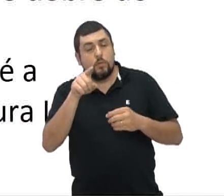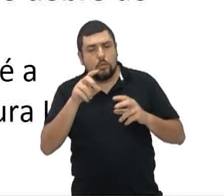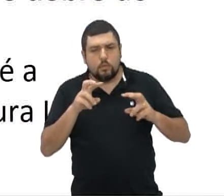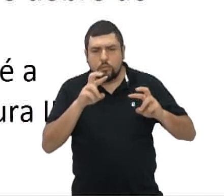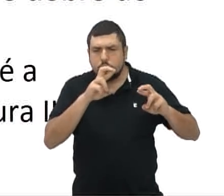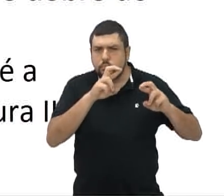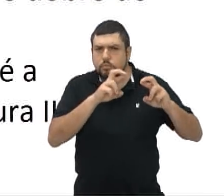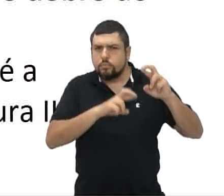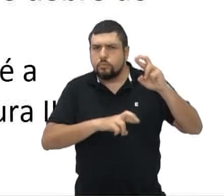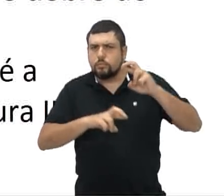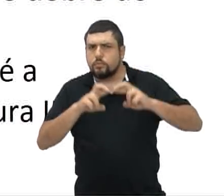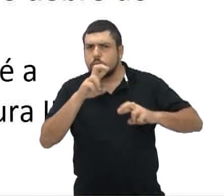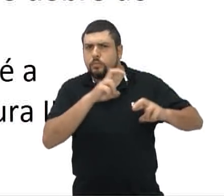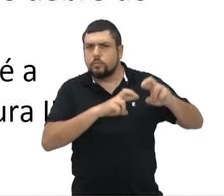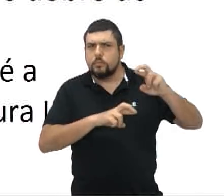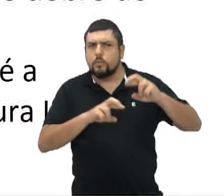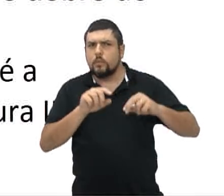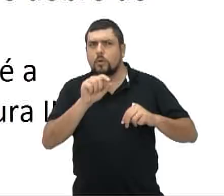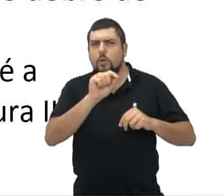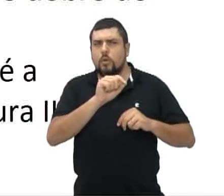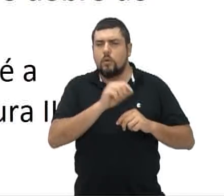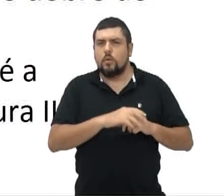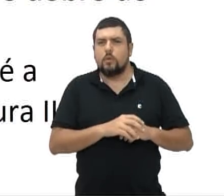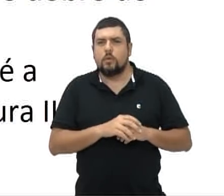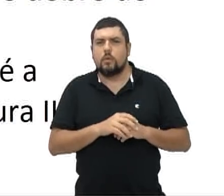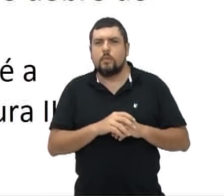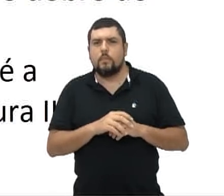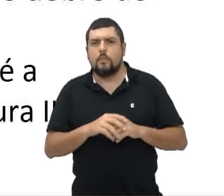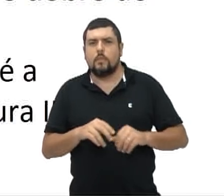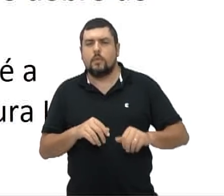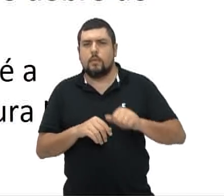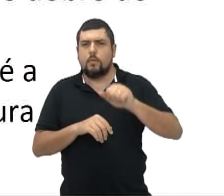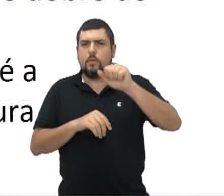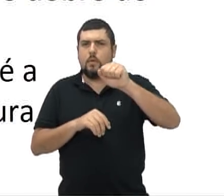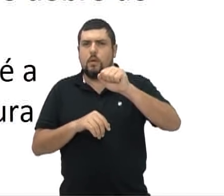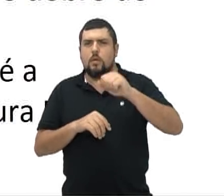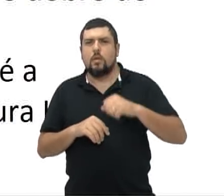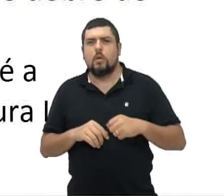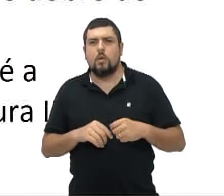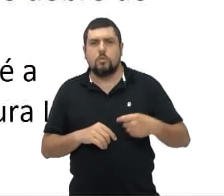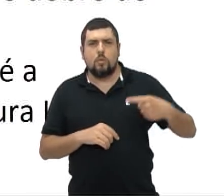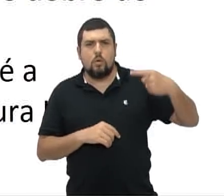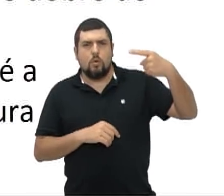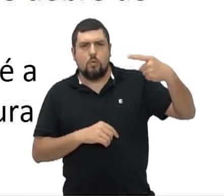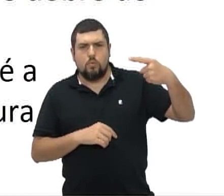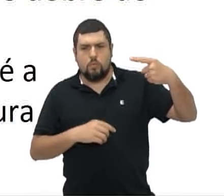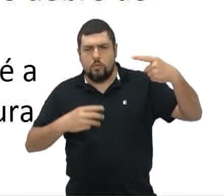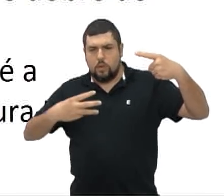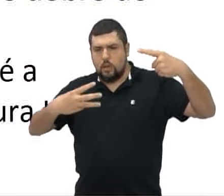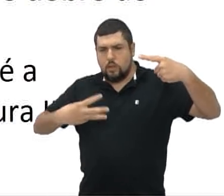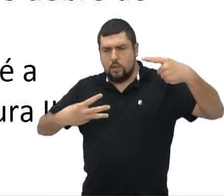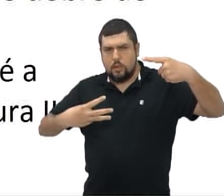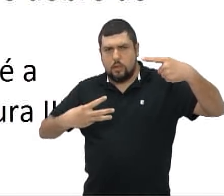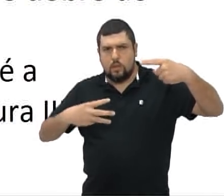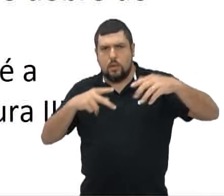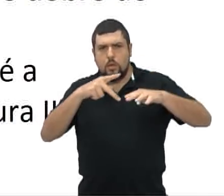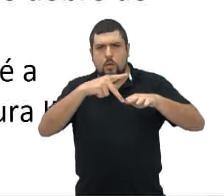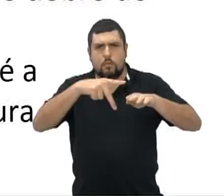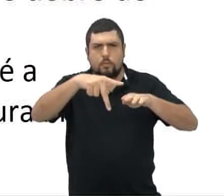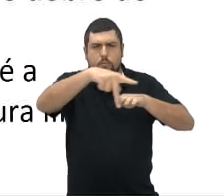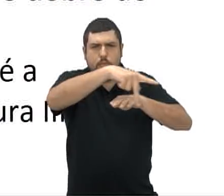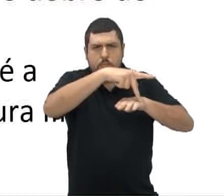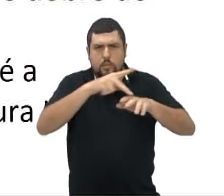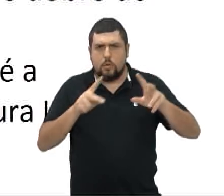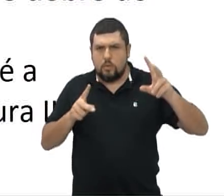verifique-se que o perímetro da figura 1 é igual ao perímetro da figura 3. A